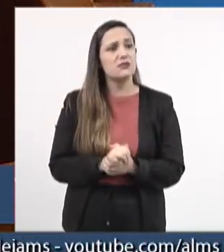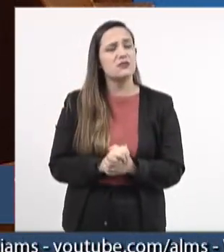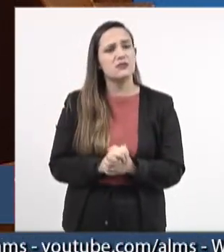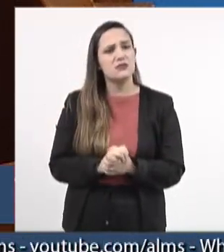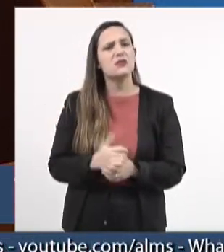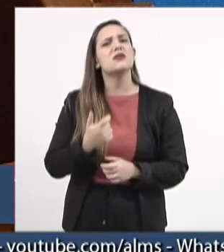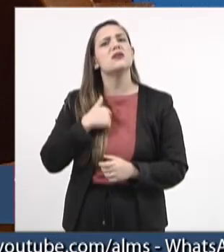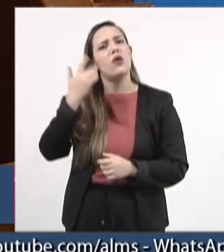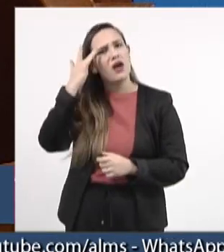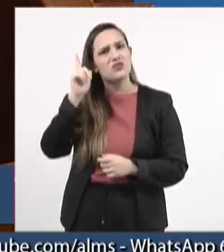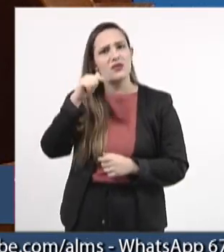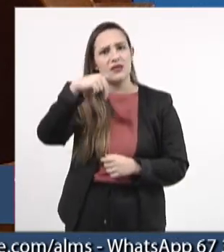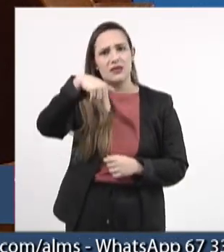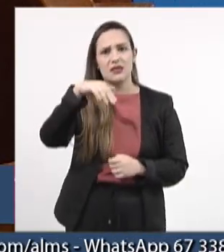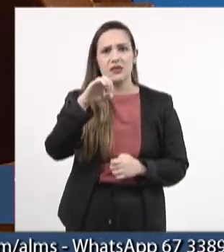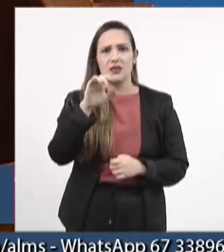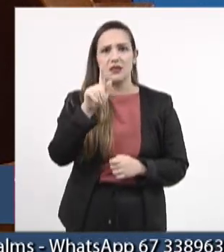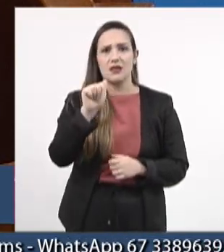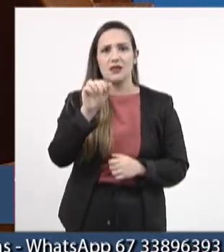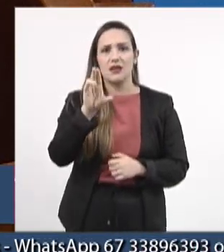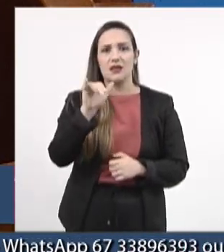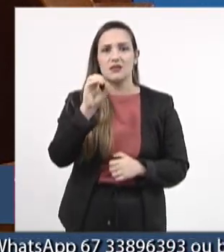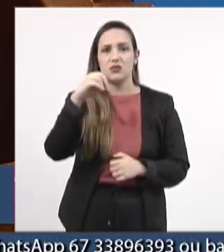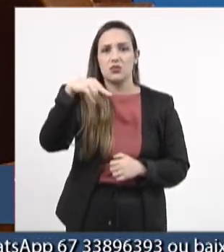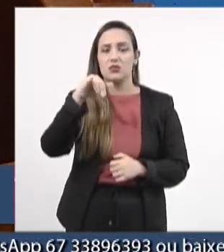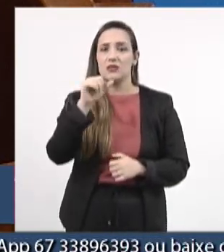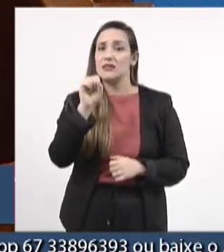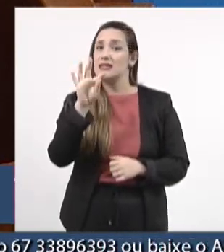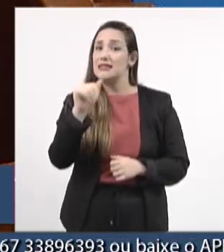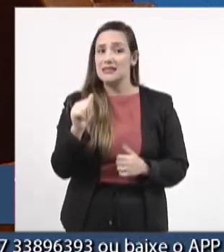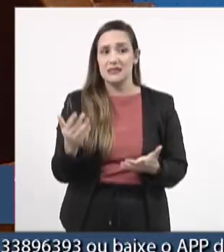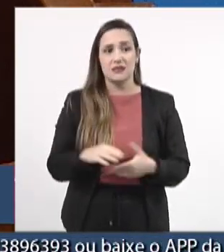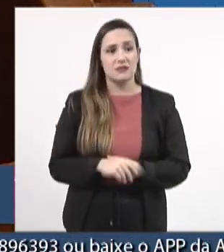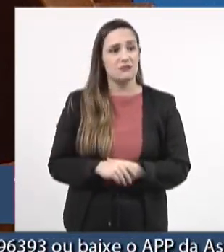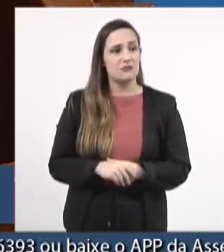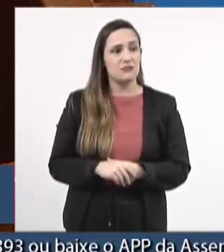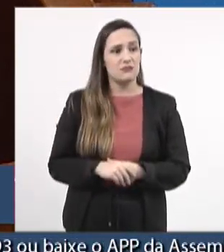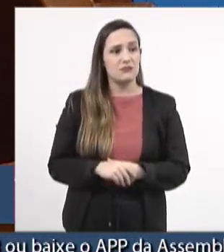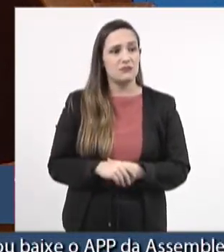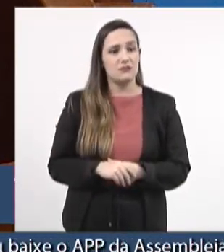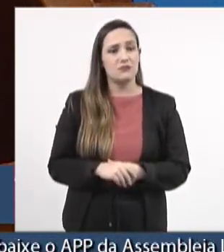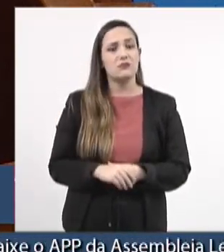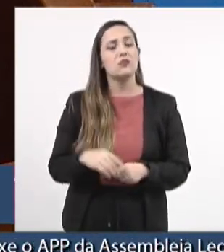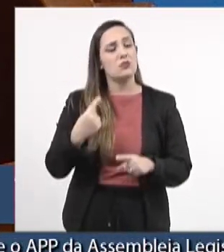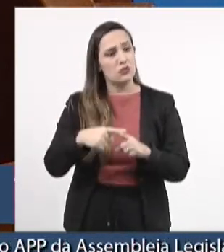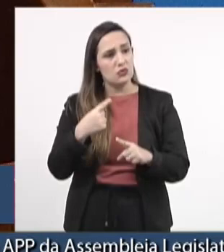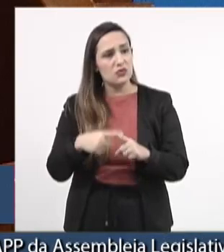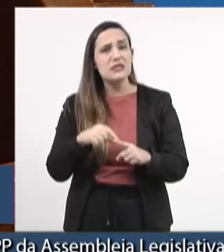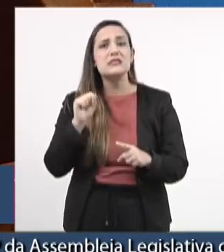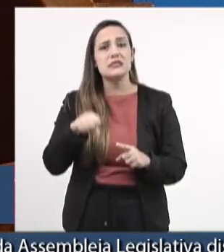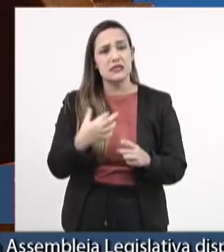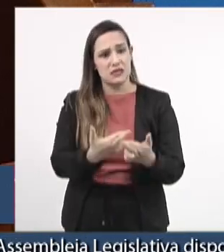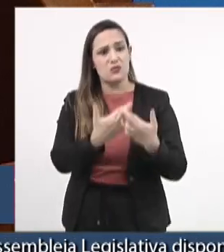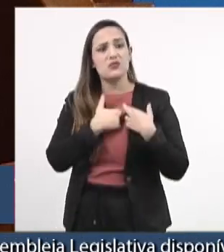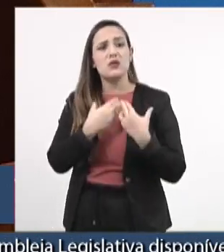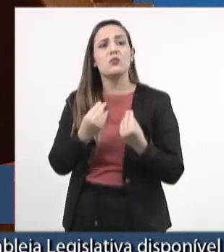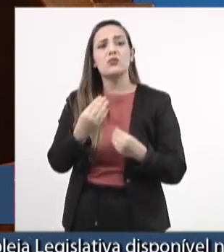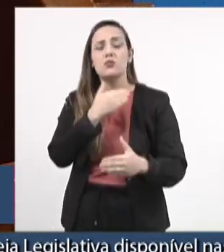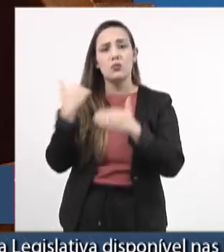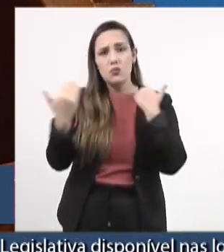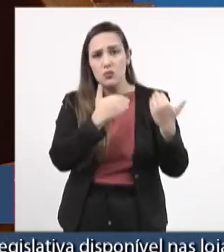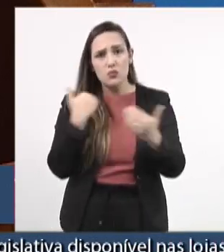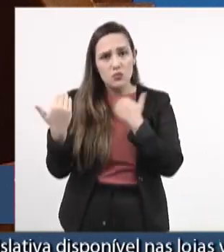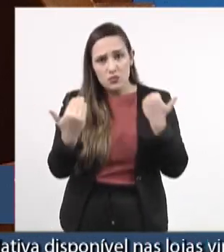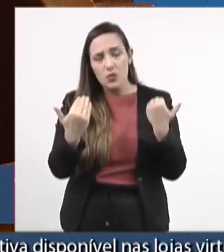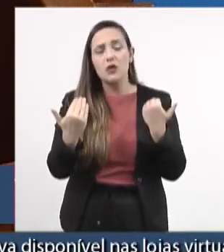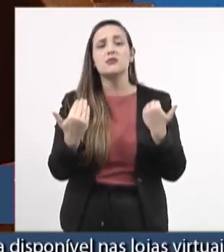é um negacionista. Durante a pandemia, ele foi responsável pela morte de milhares de pessoas,